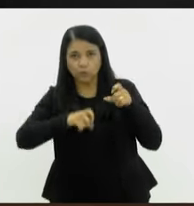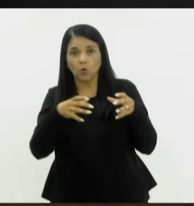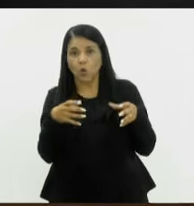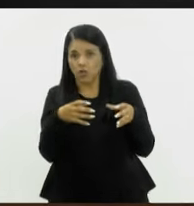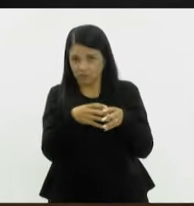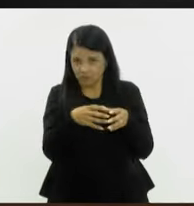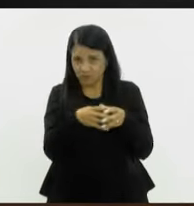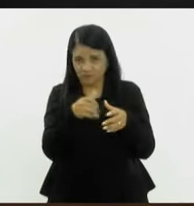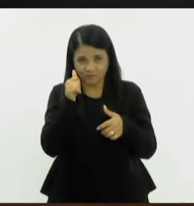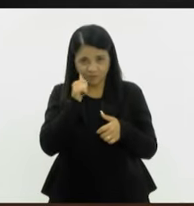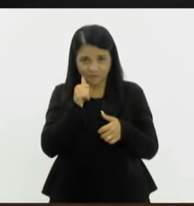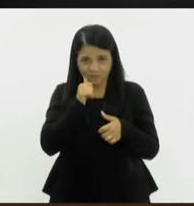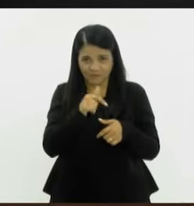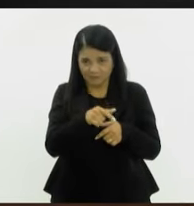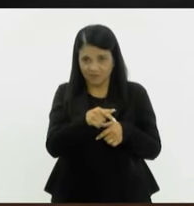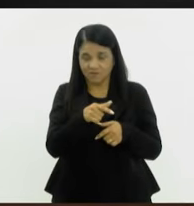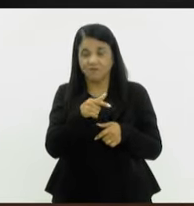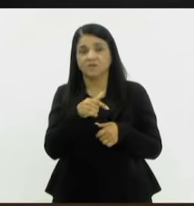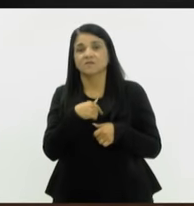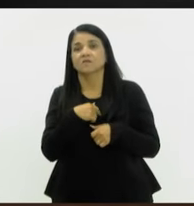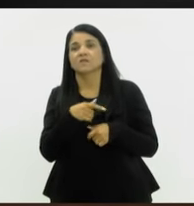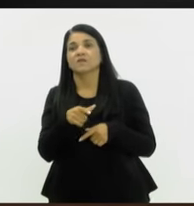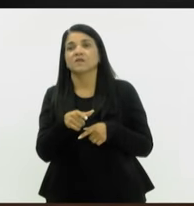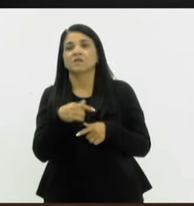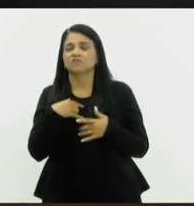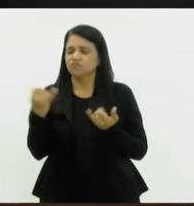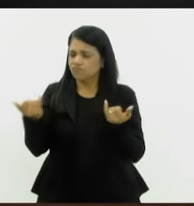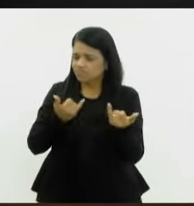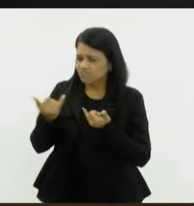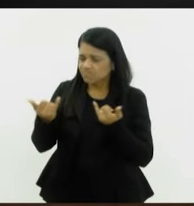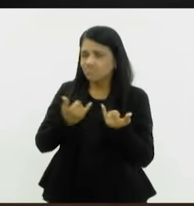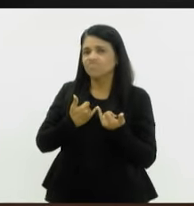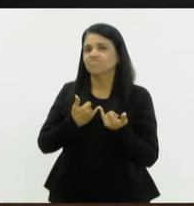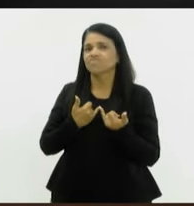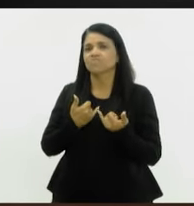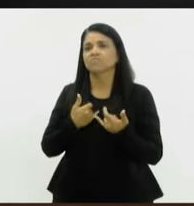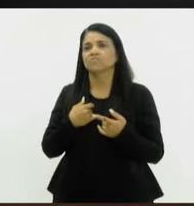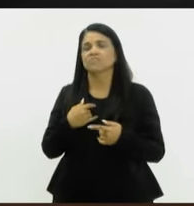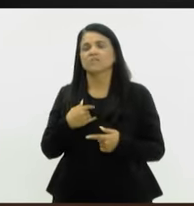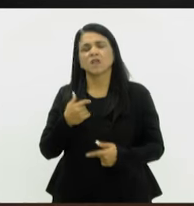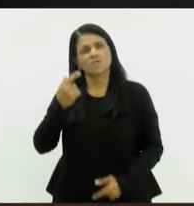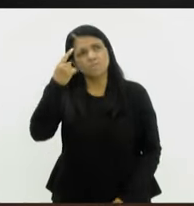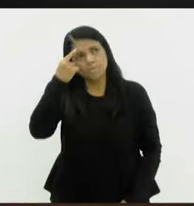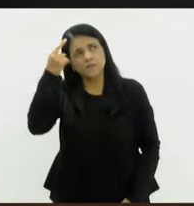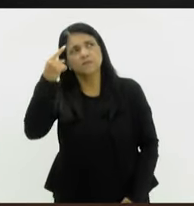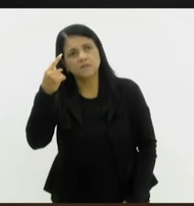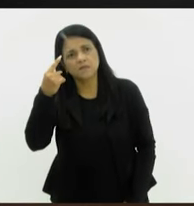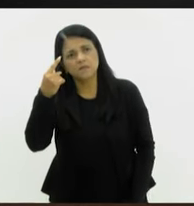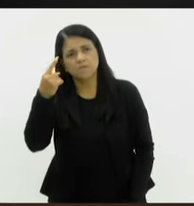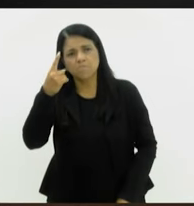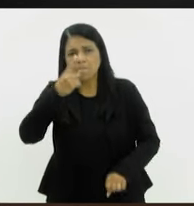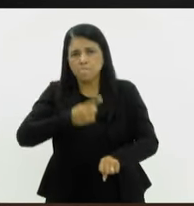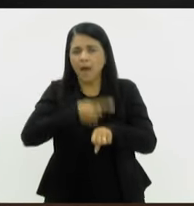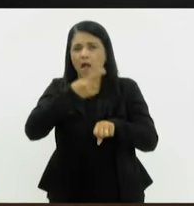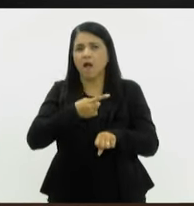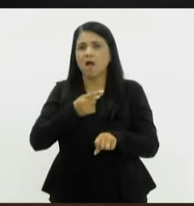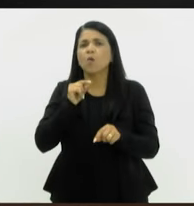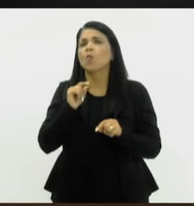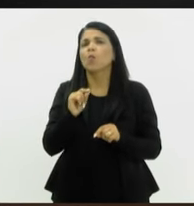deputada Célia as deputadas Ficamos sabendo pelo noticiário imediatamente me veio logo o